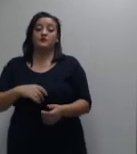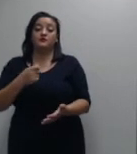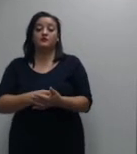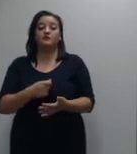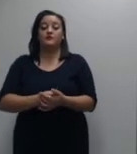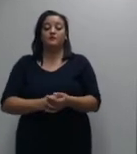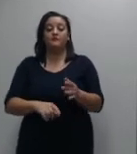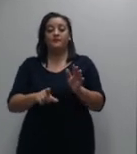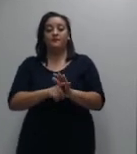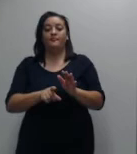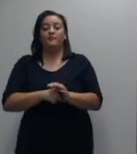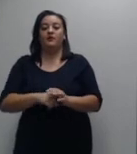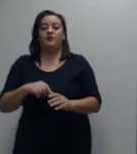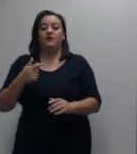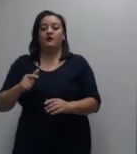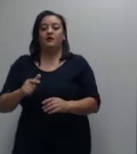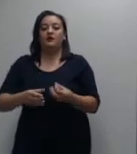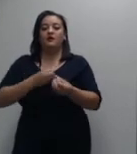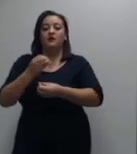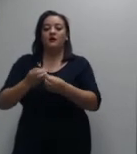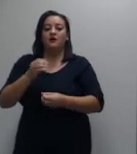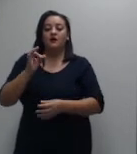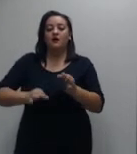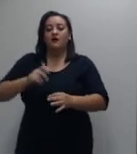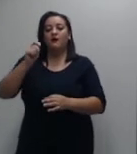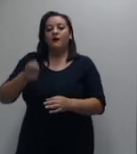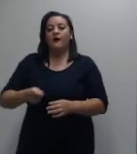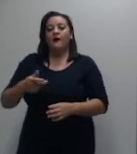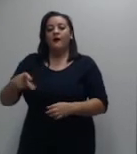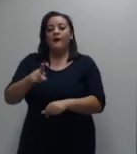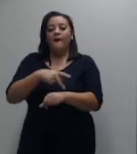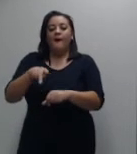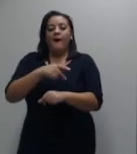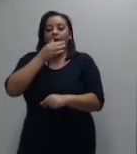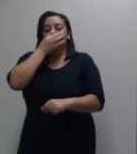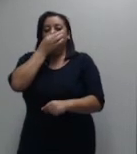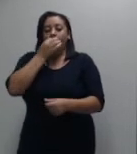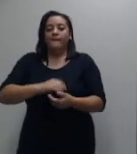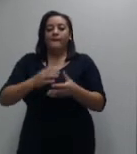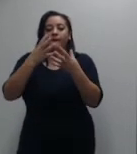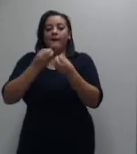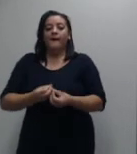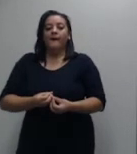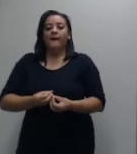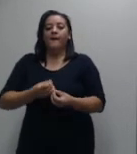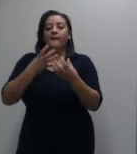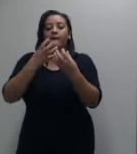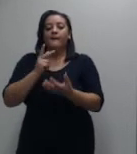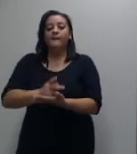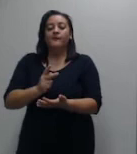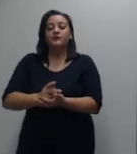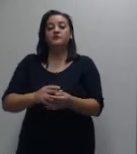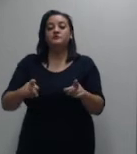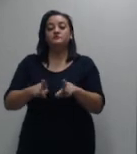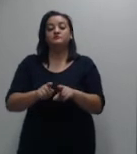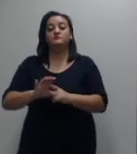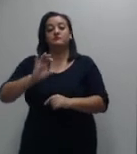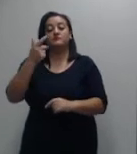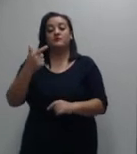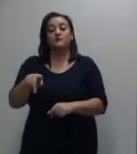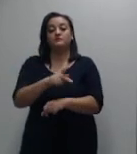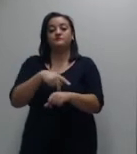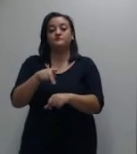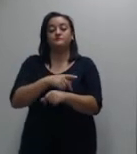legislação aplicável a uma algumas dessas considerações homologada a decisão estrangeira no